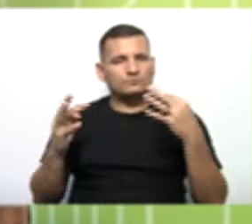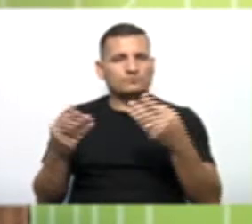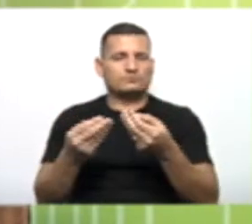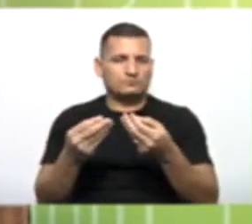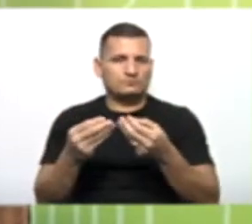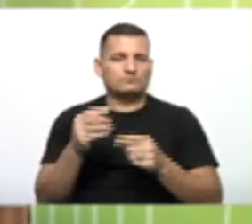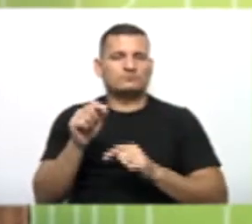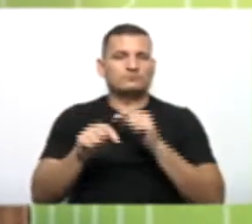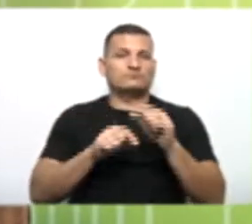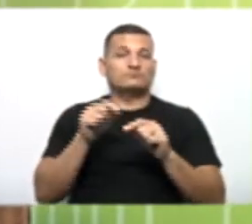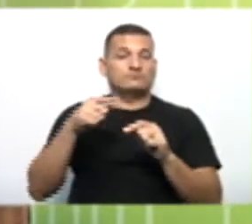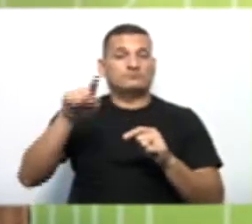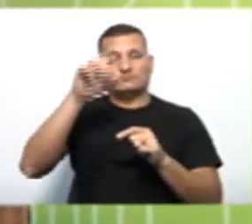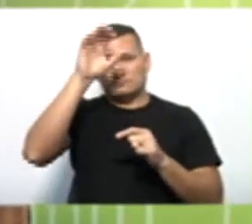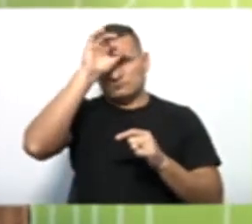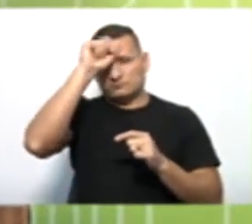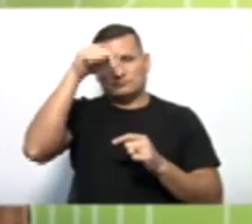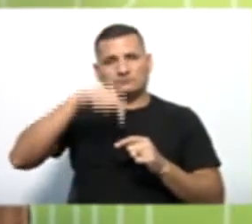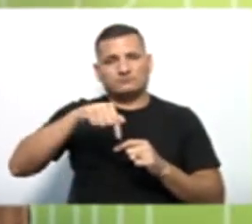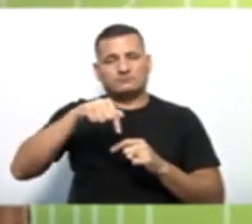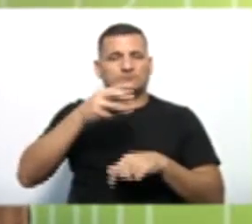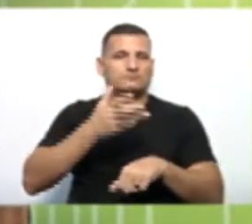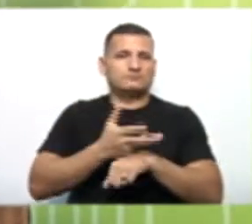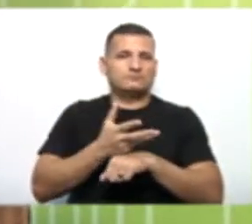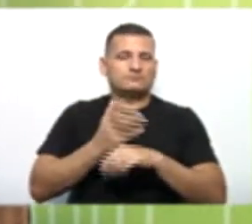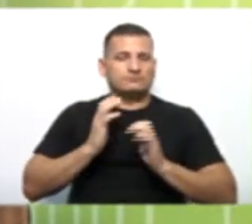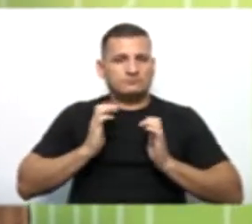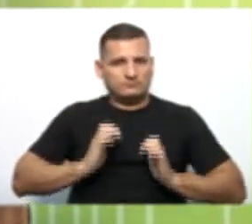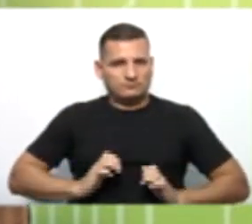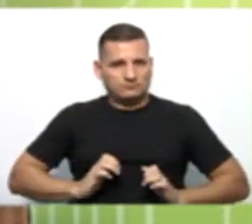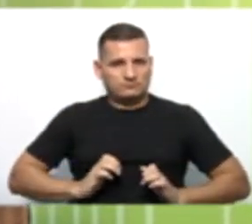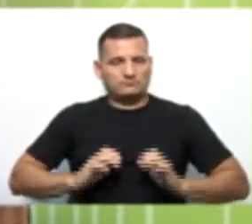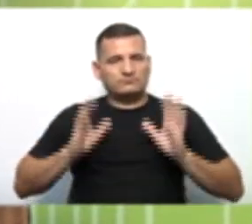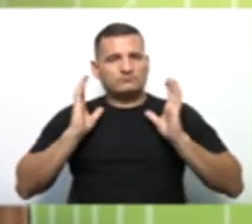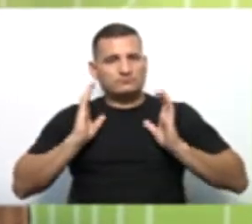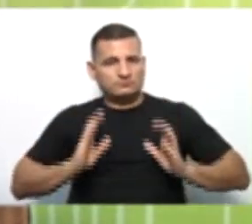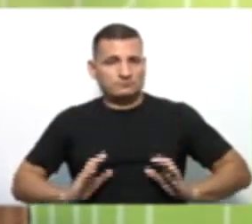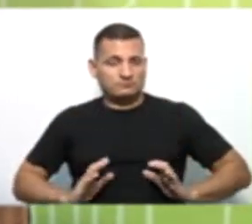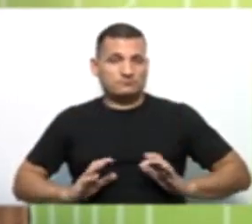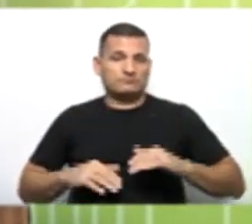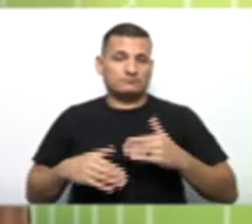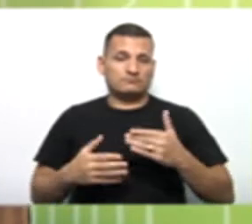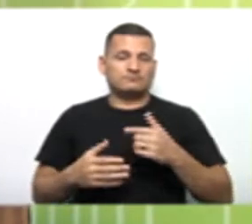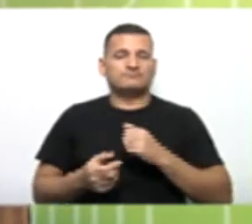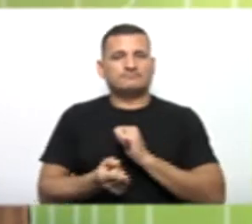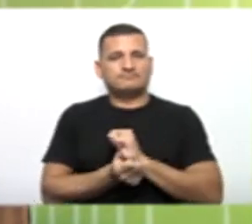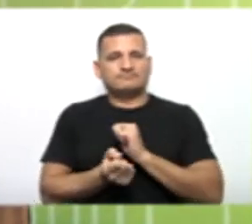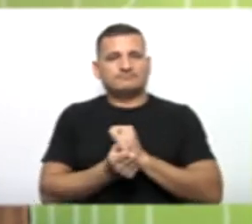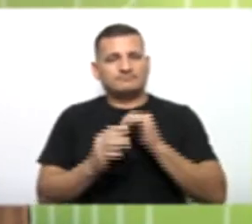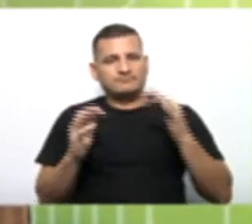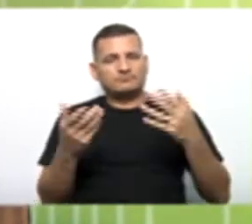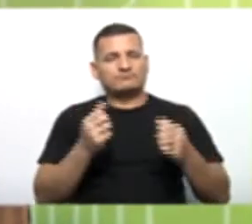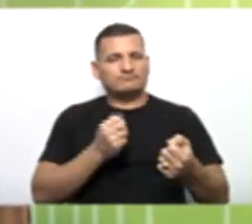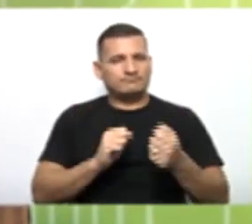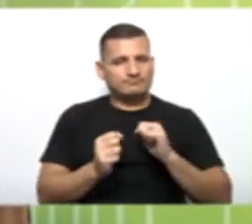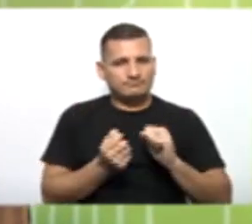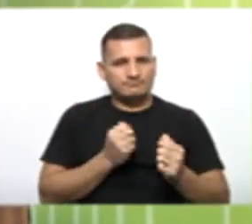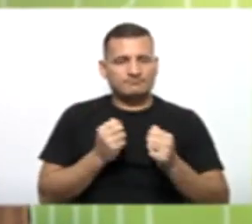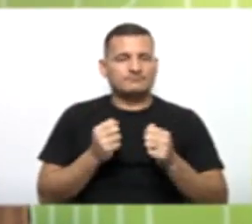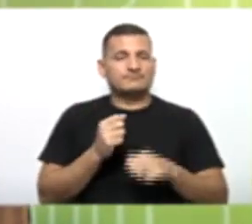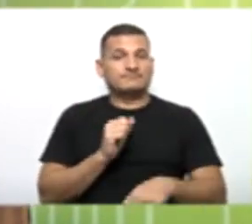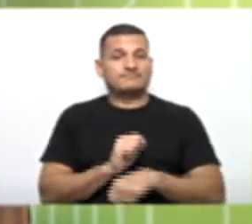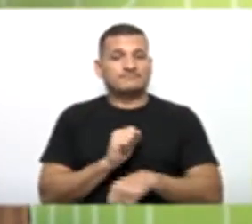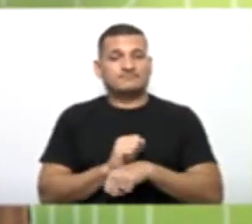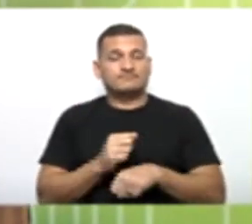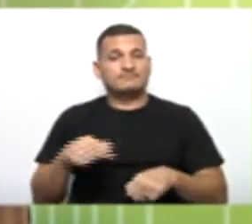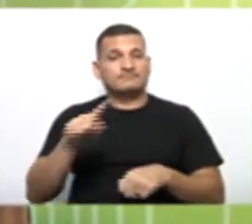aqui para vocês na disciplina de ética e cidadania mais uma vez espero que todos estejam empolgados serão se vocês consigam se